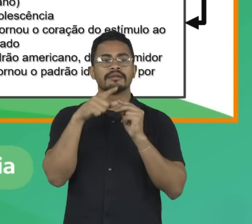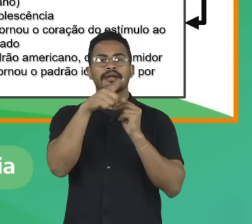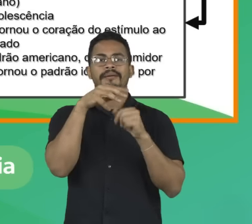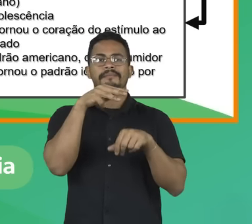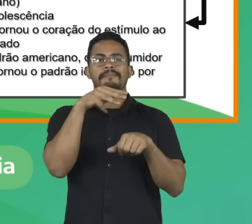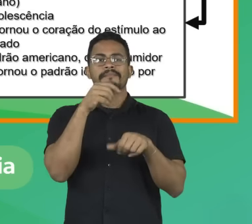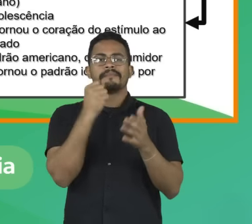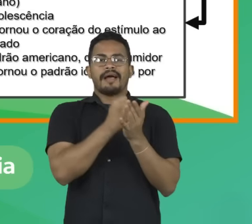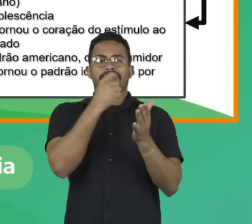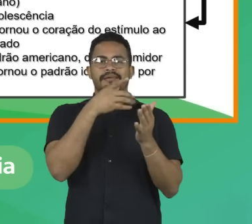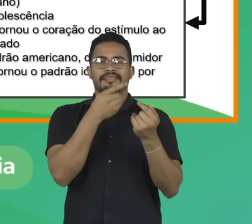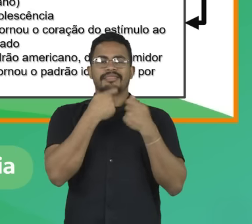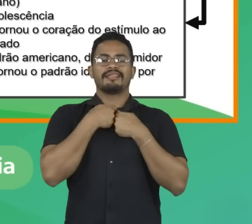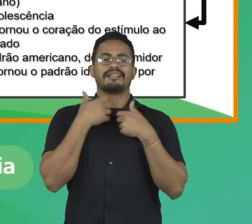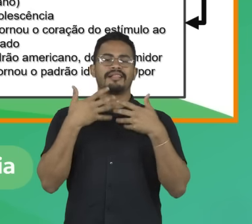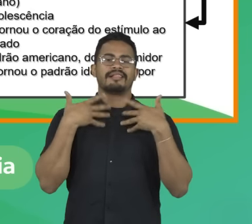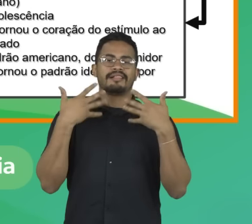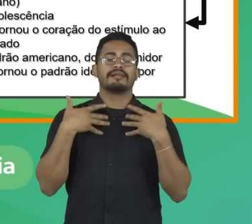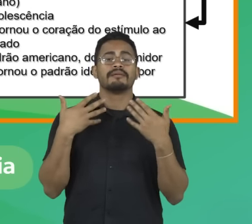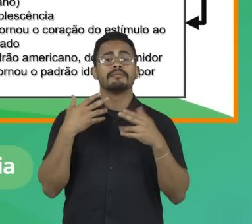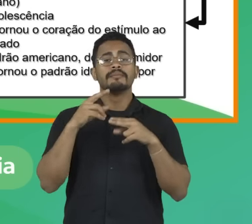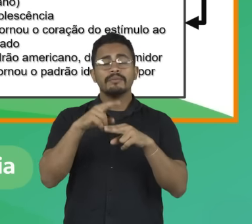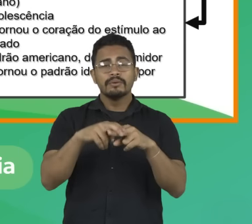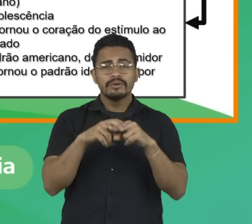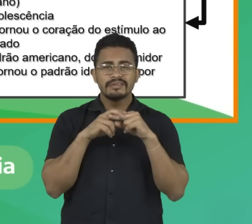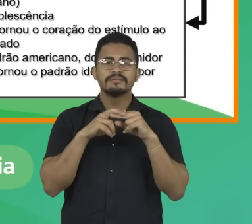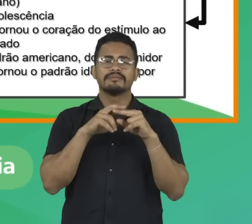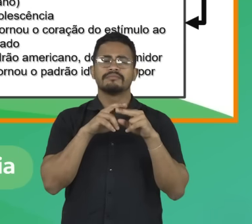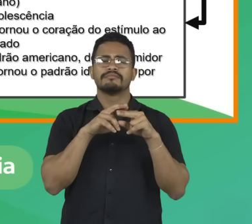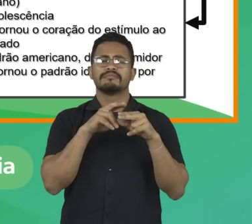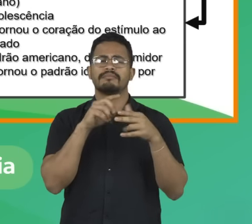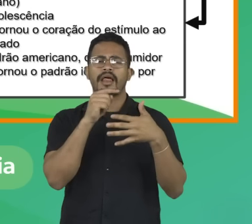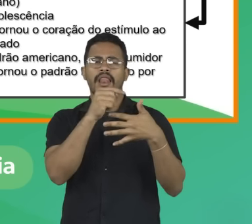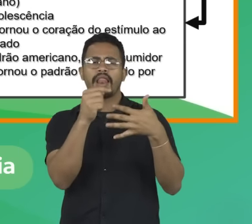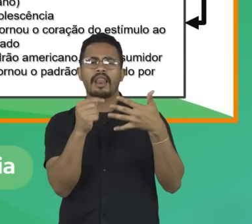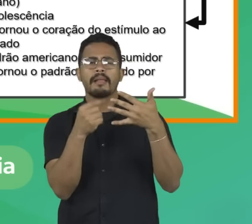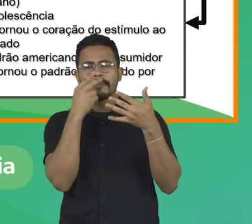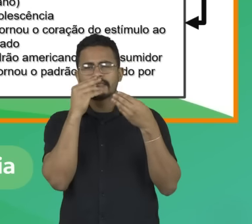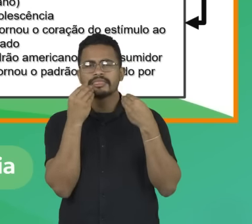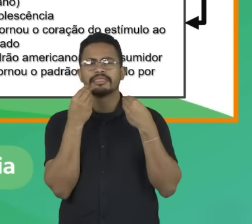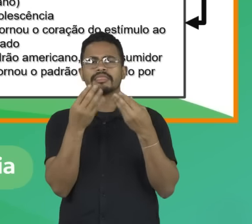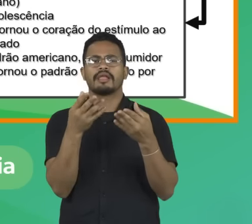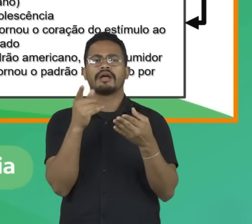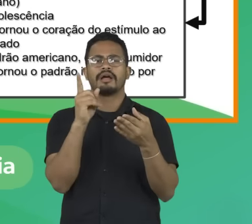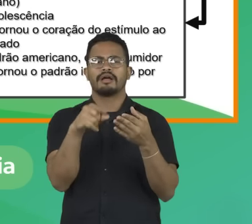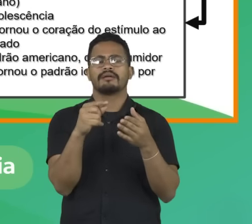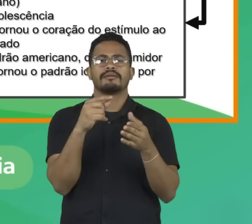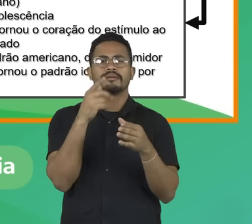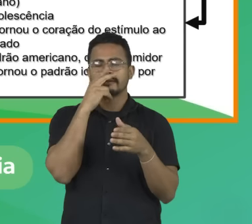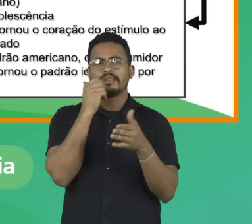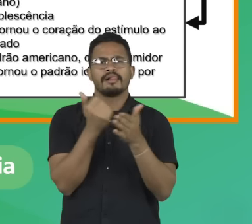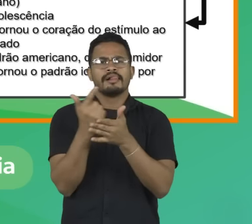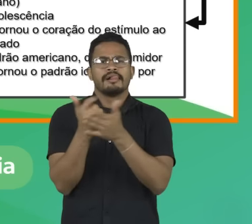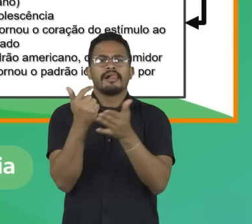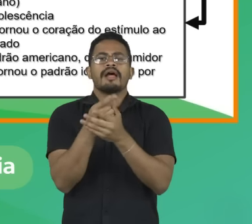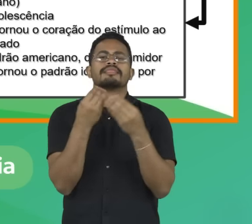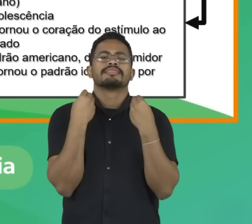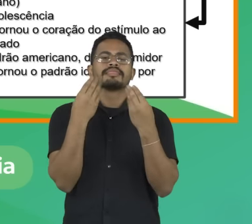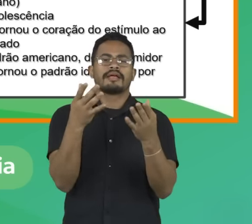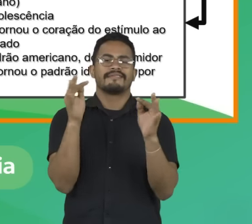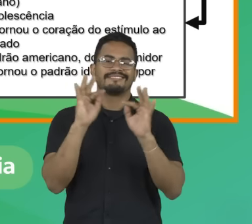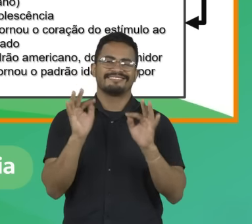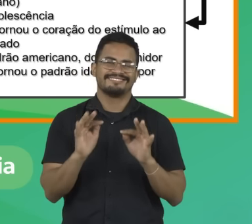Então, vários desses pontos foram trazidos como se o consumo daquele produto te trouxesse felicidade. E a